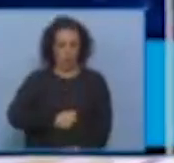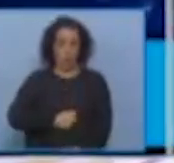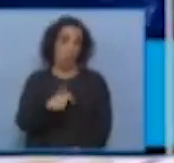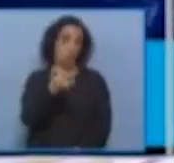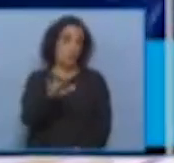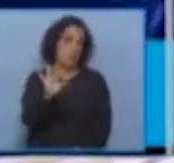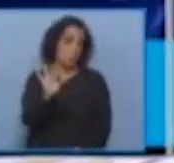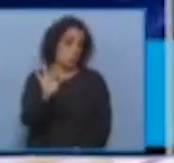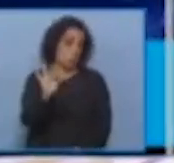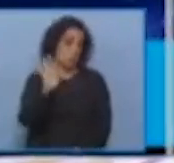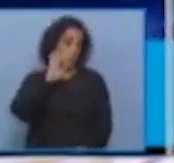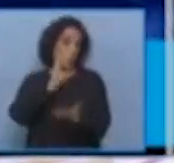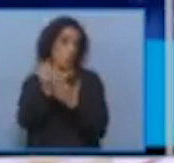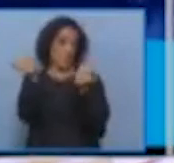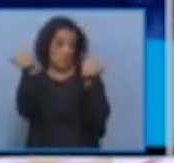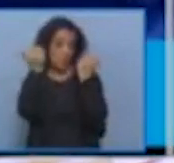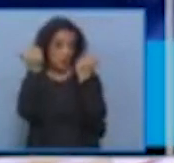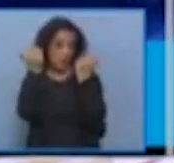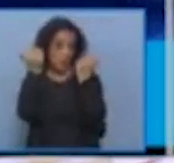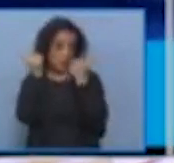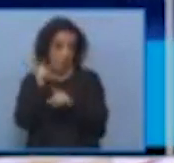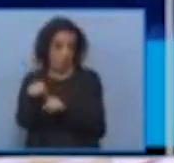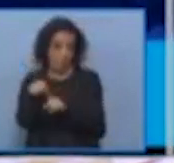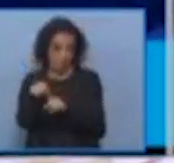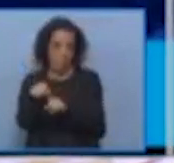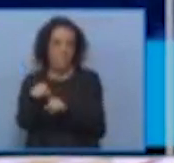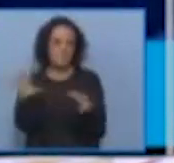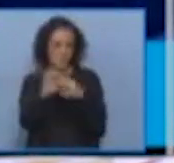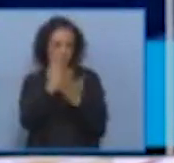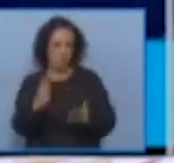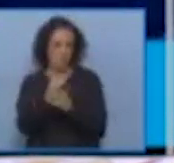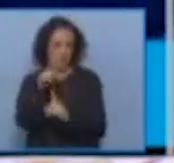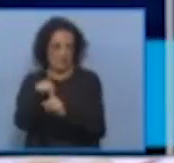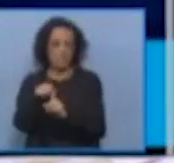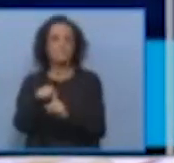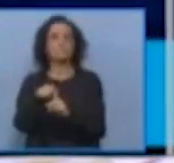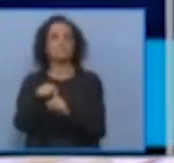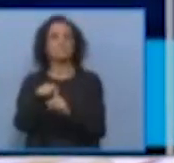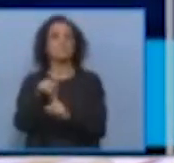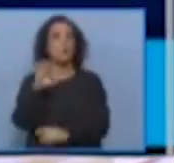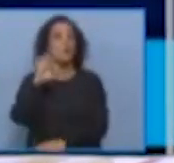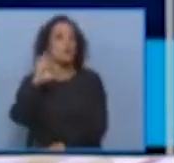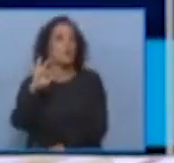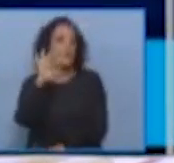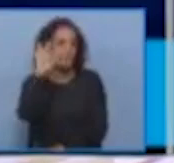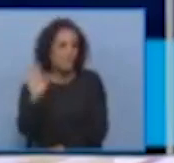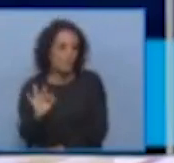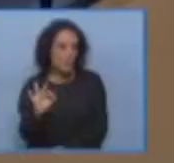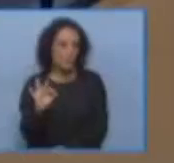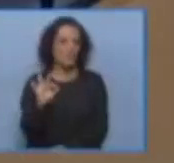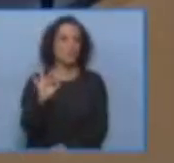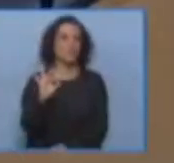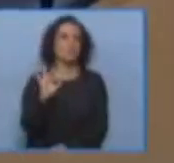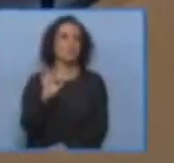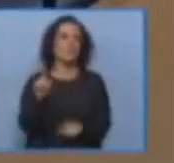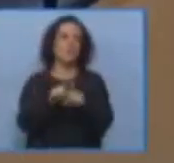dados mais recentes que existem nestes estudos, já eram só 84%. Havia